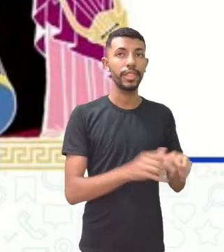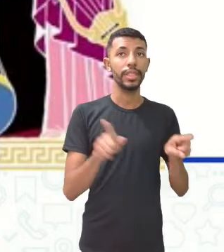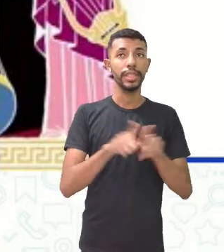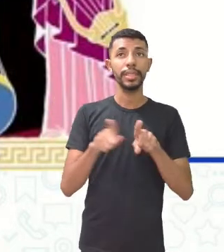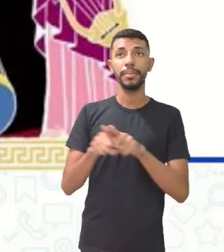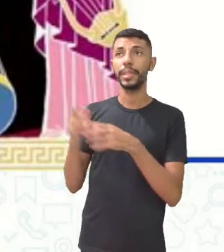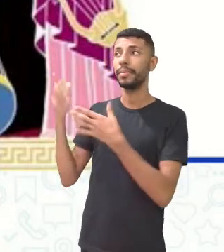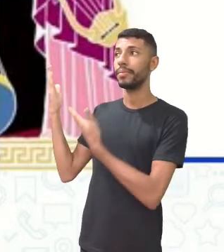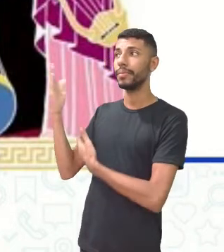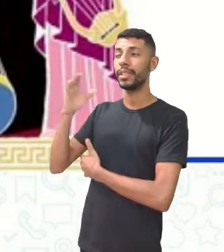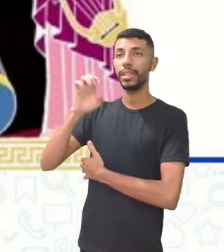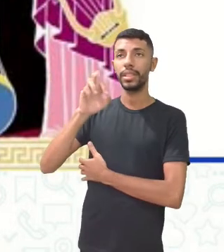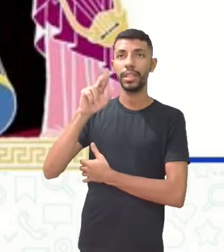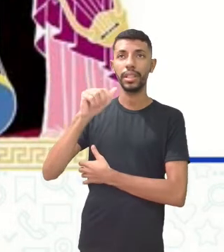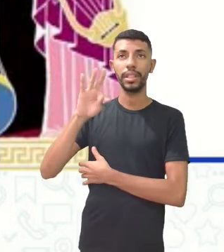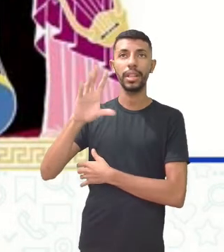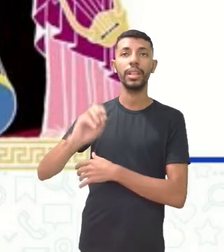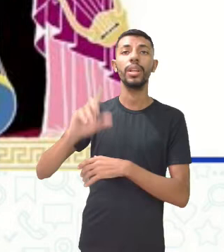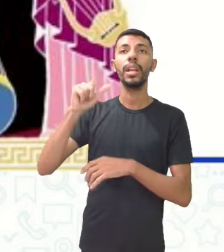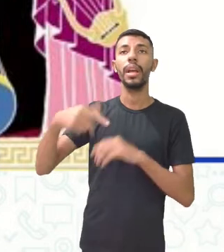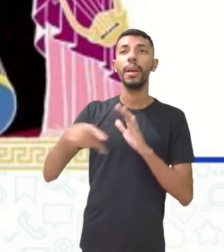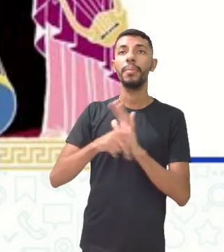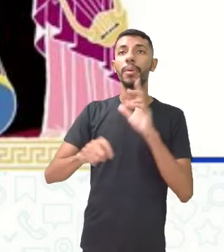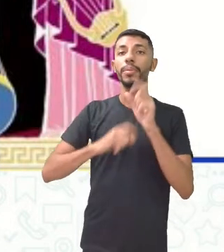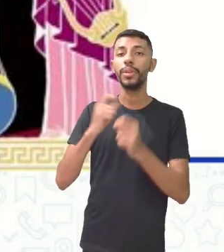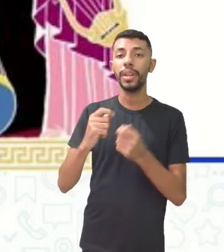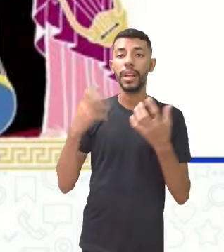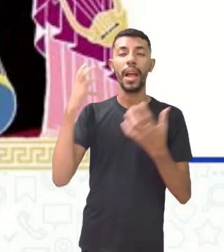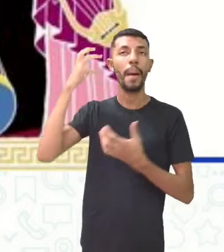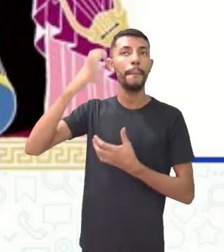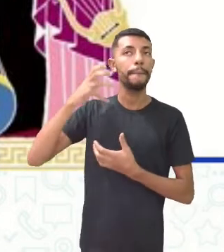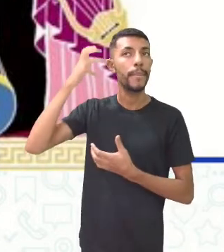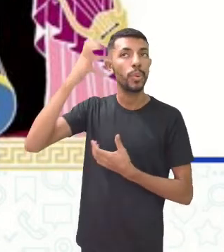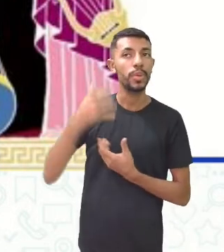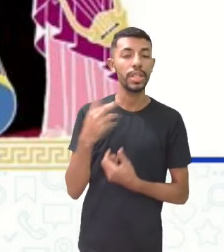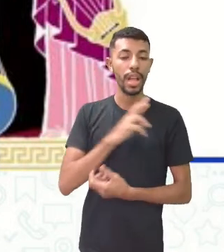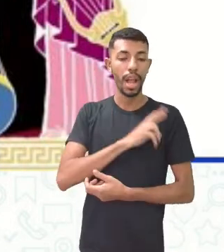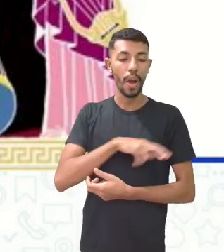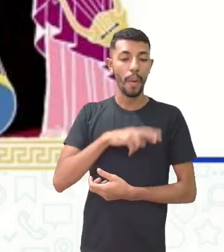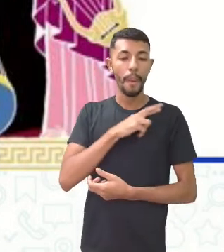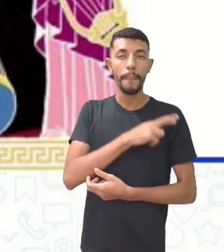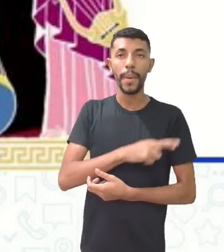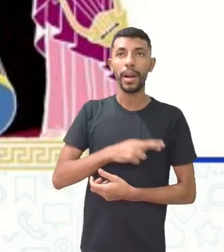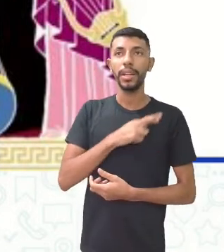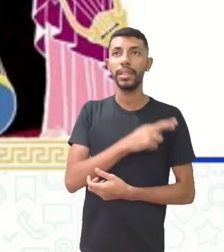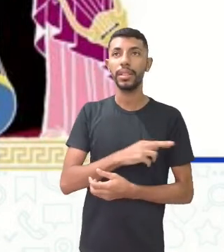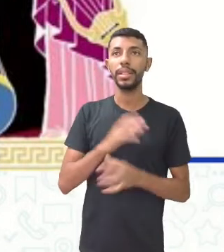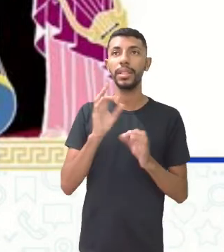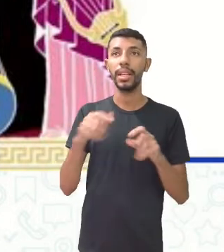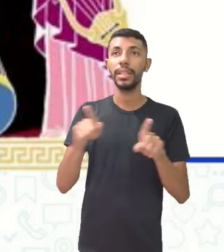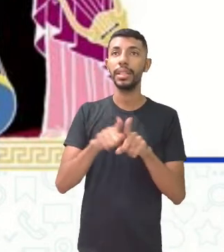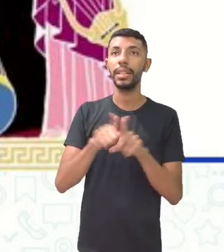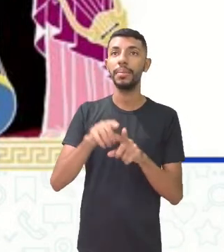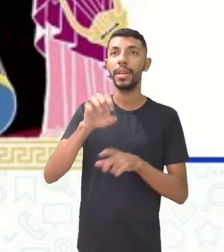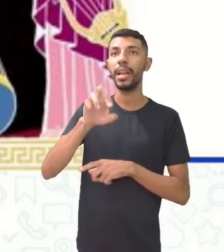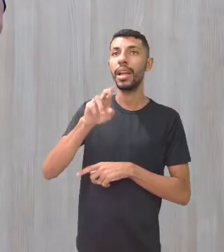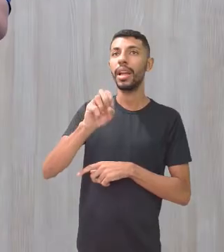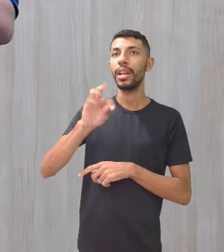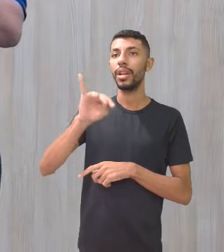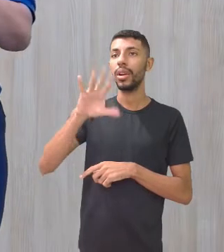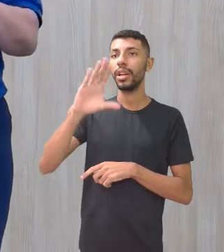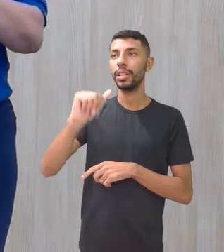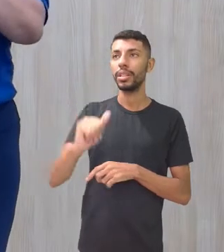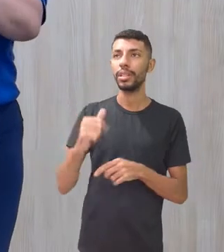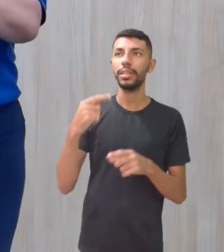que é a musa da música romântica e também da música chamada erótica, porque